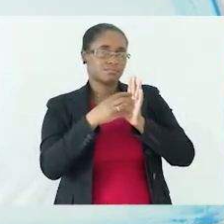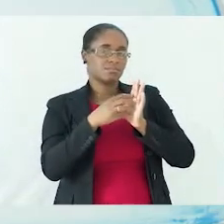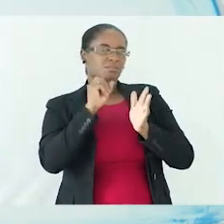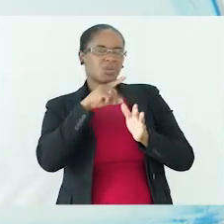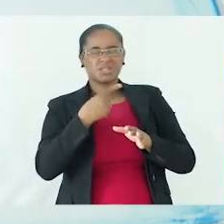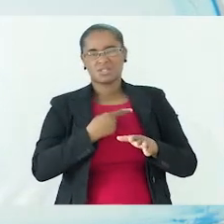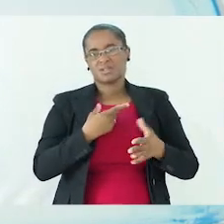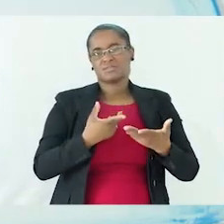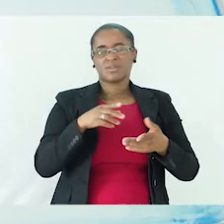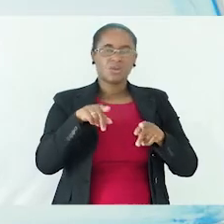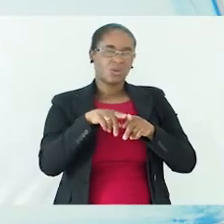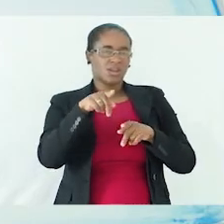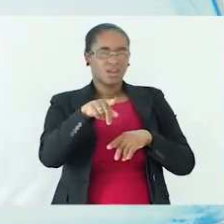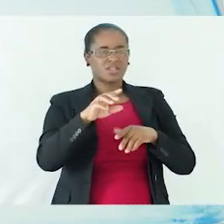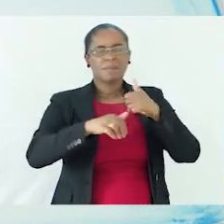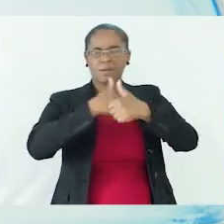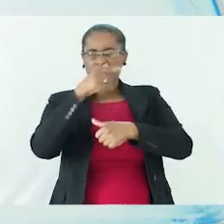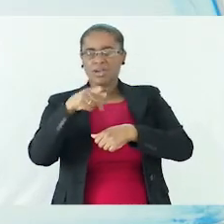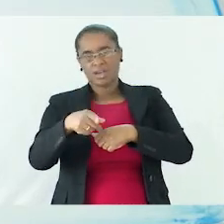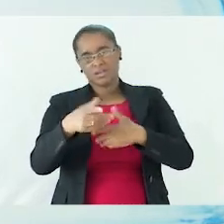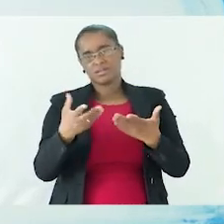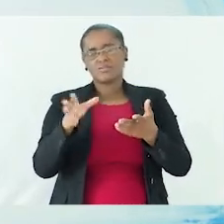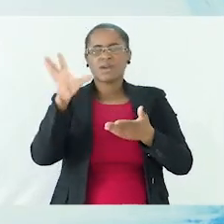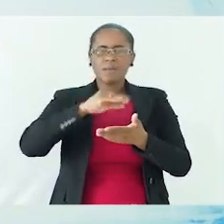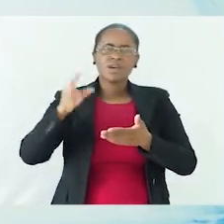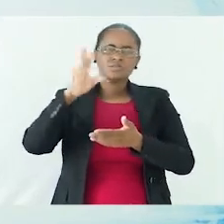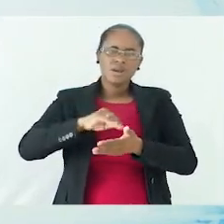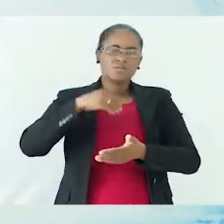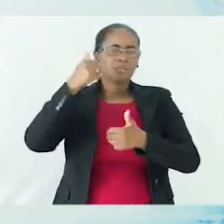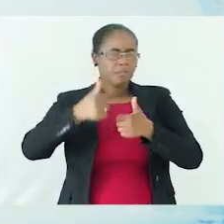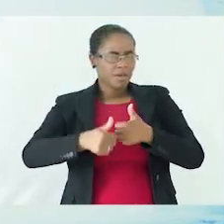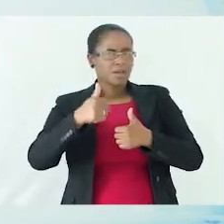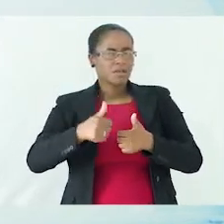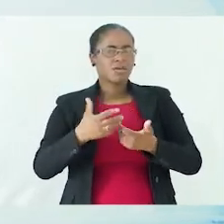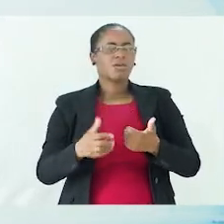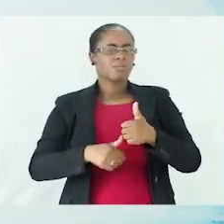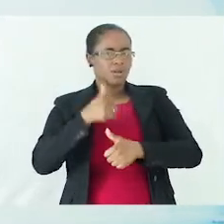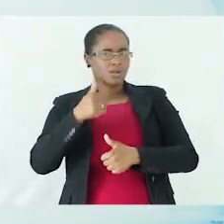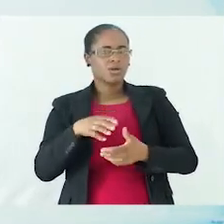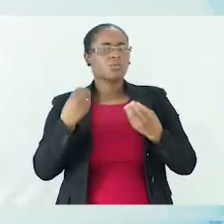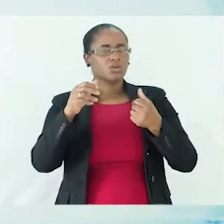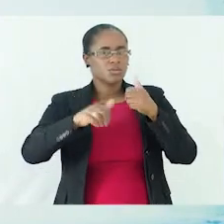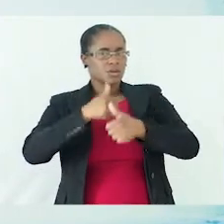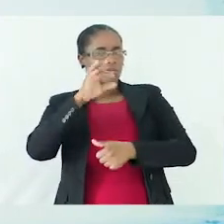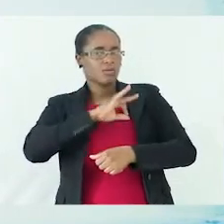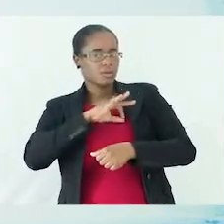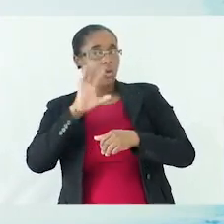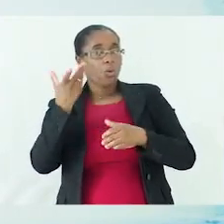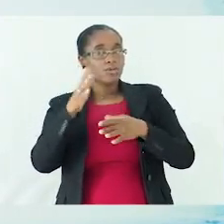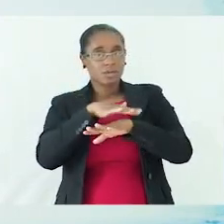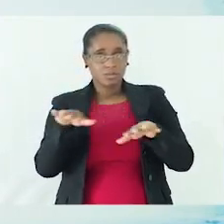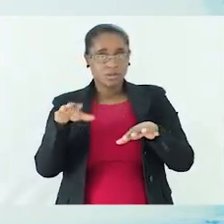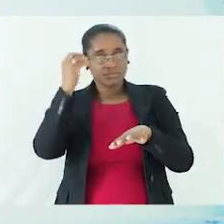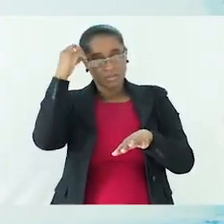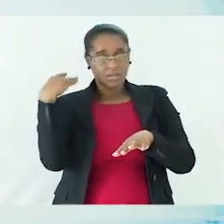que a resposta correta ficou. Então, ela disse que fadava, temos